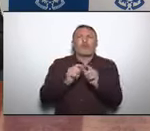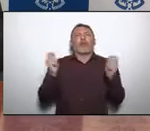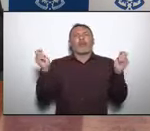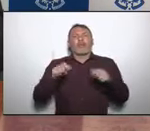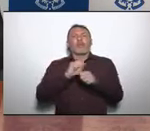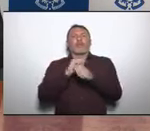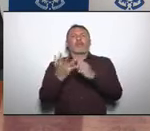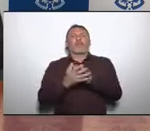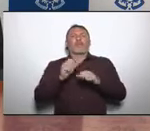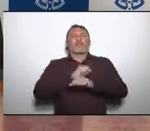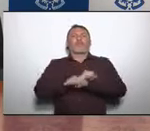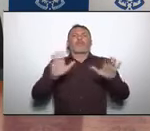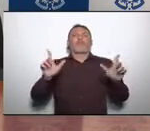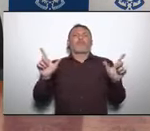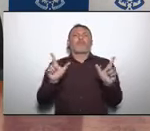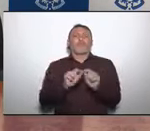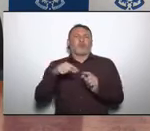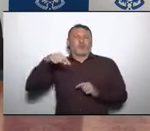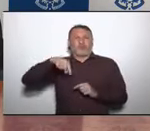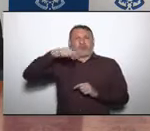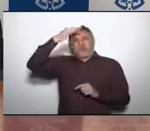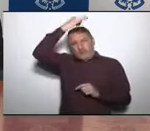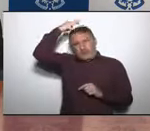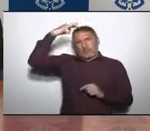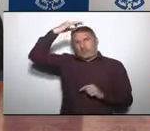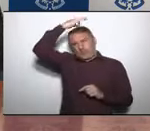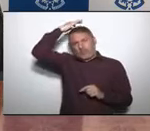Espírito Santo. Ramon Barros. Ramon.